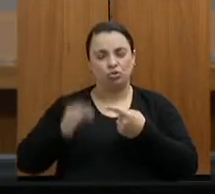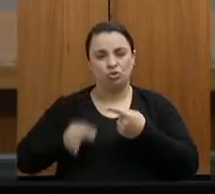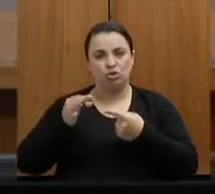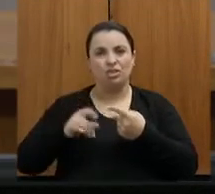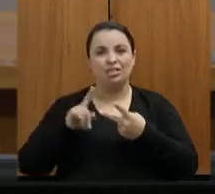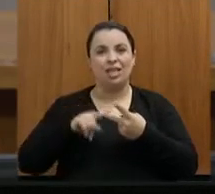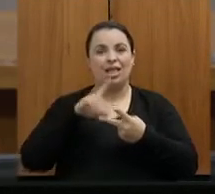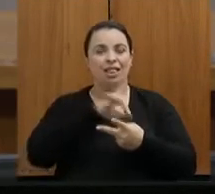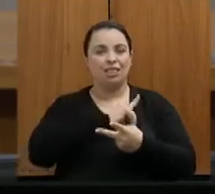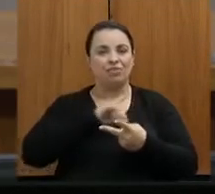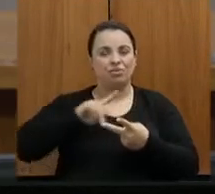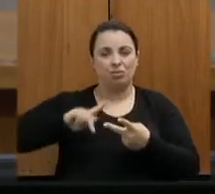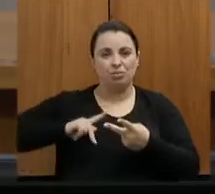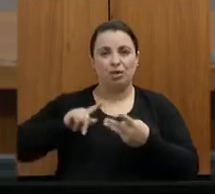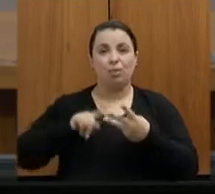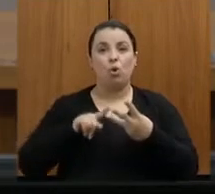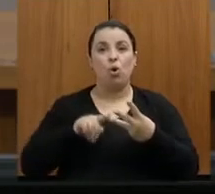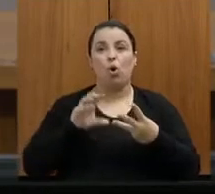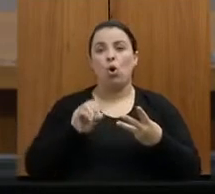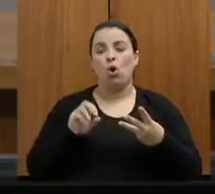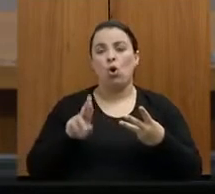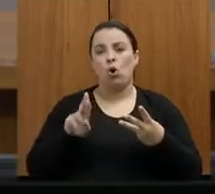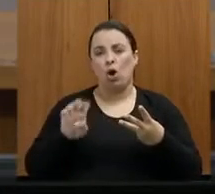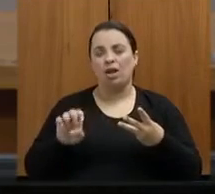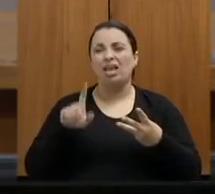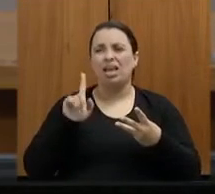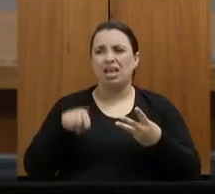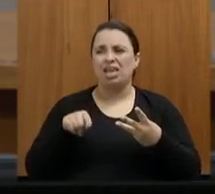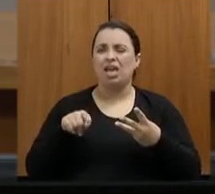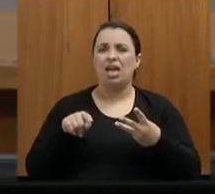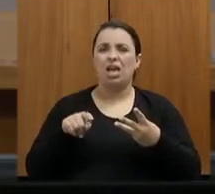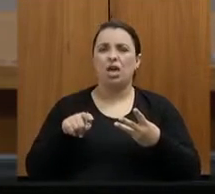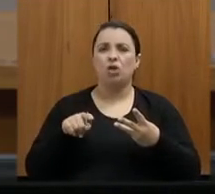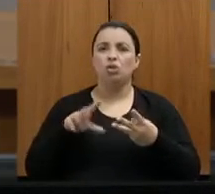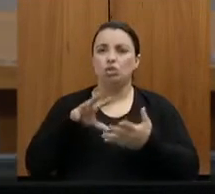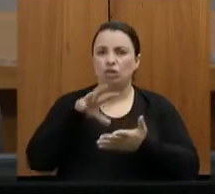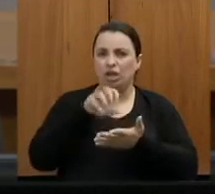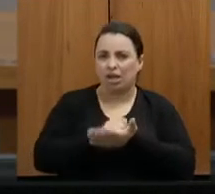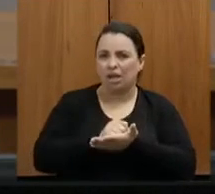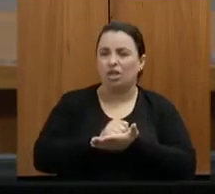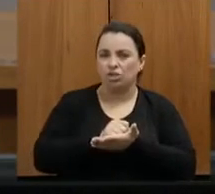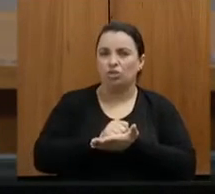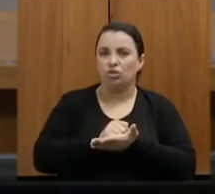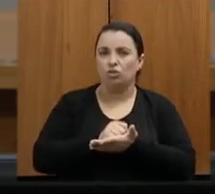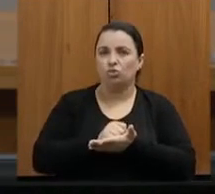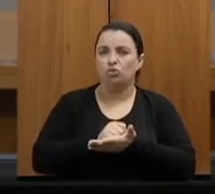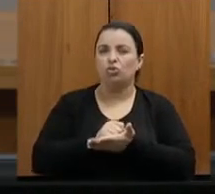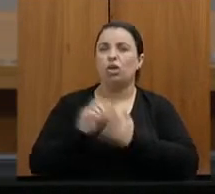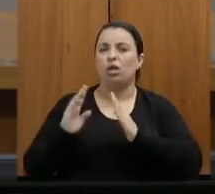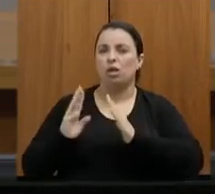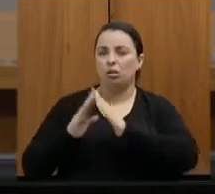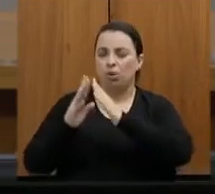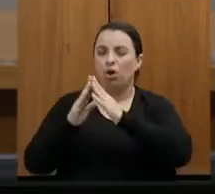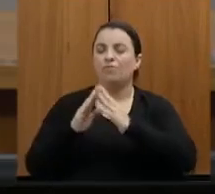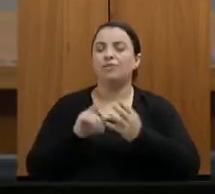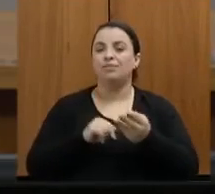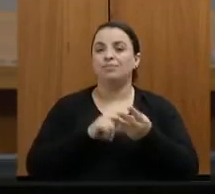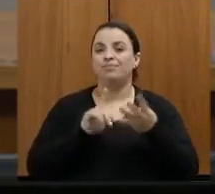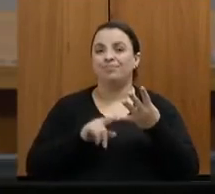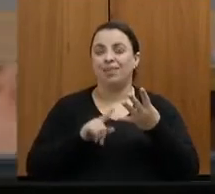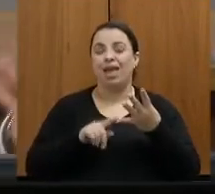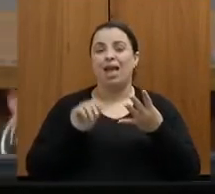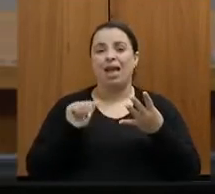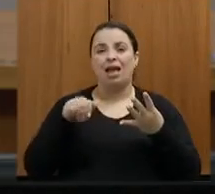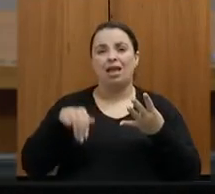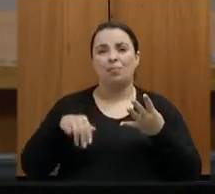o Colégio de Registros de Imóveis, a AMM, as Secretarias de Desenvolvimento